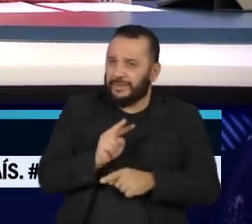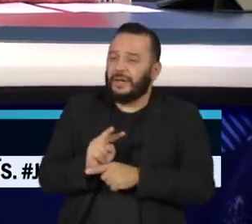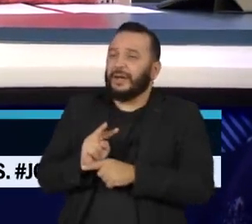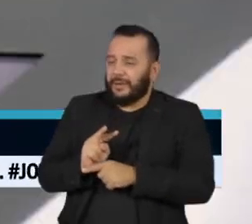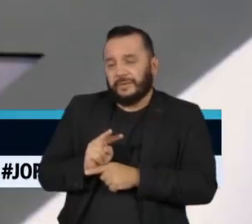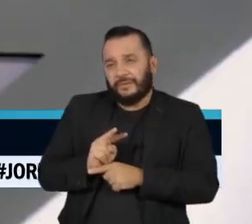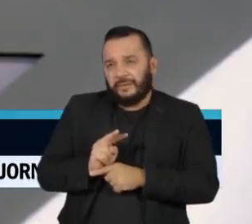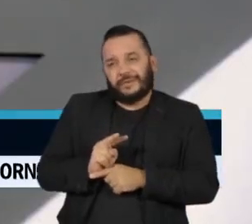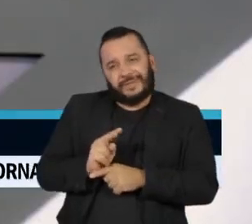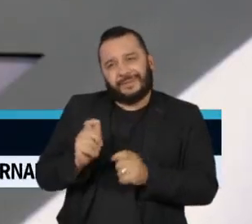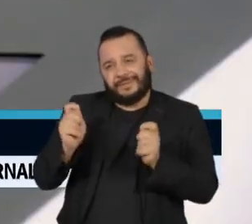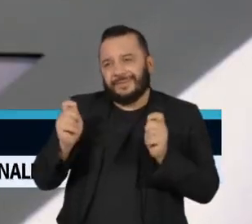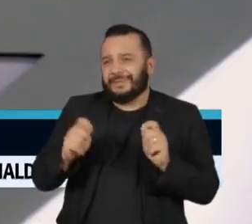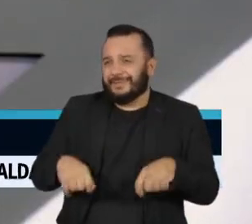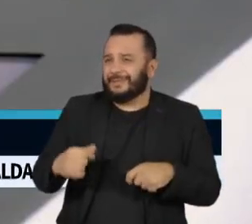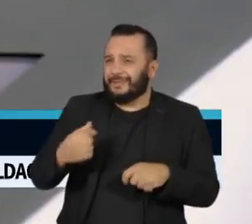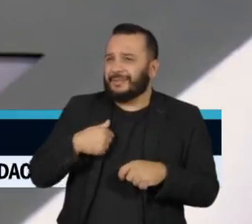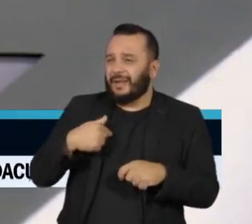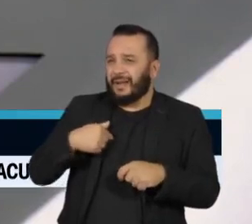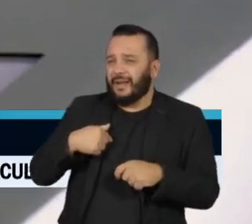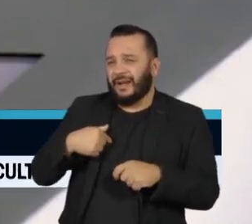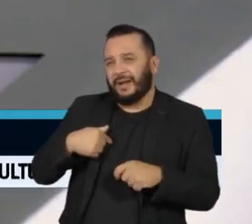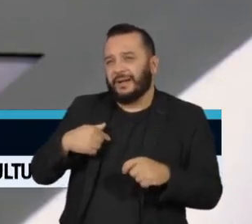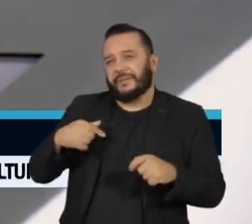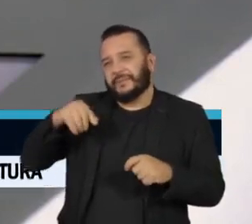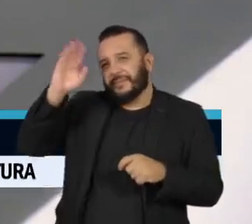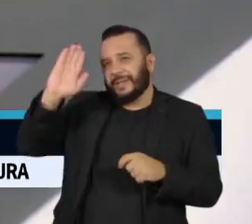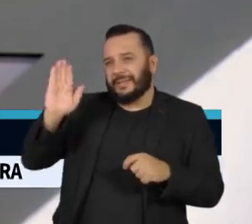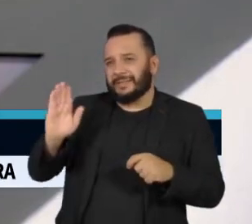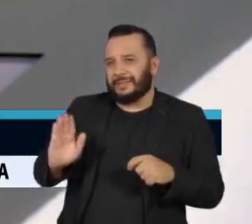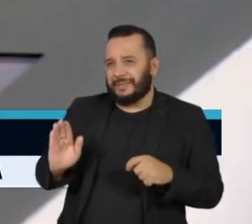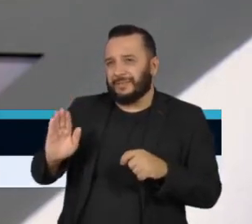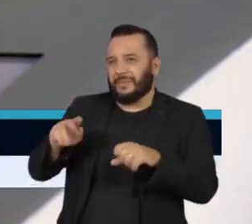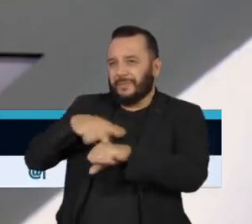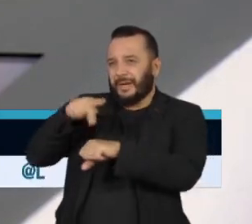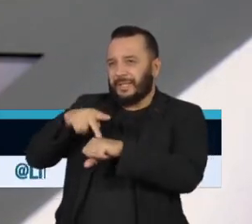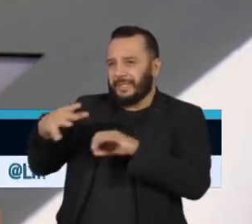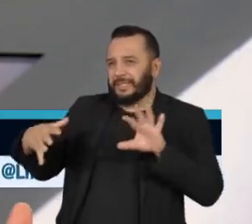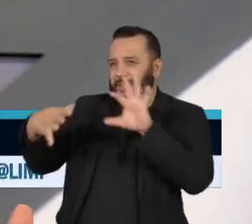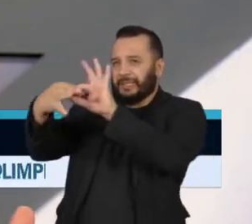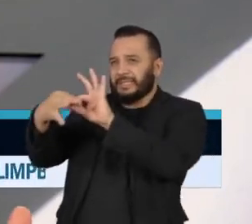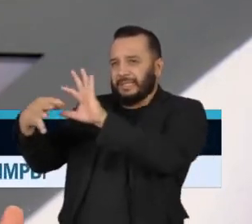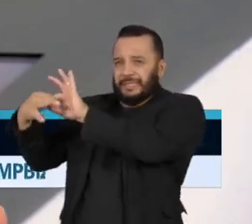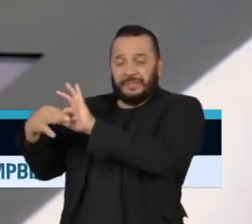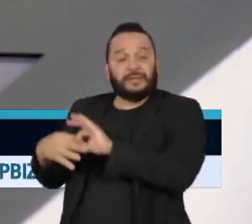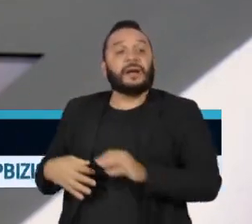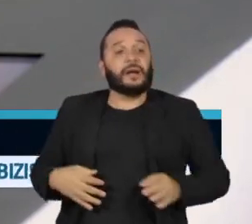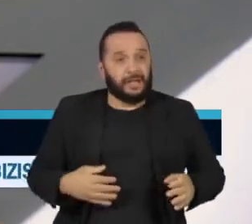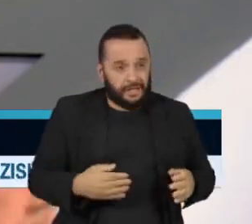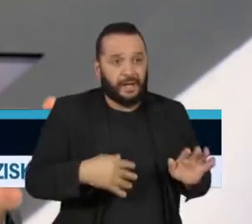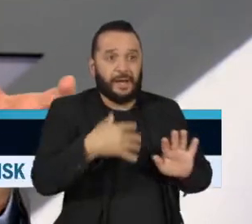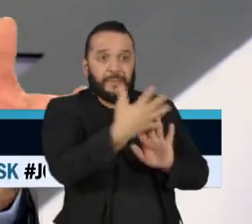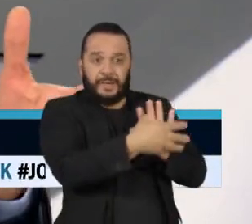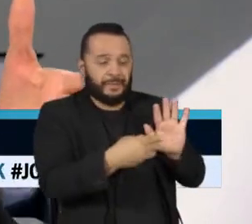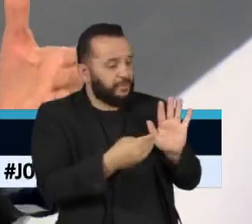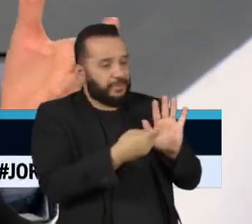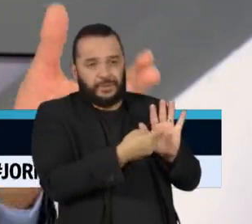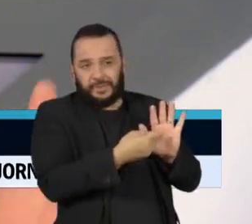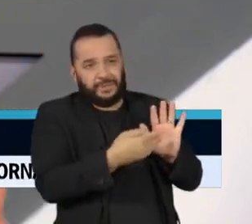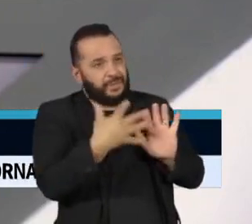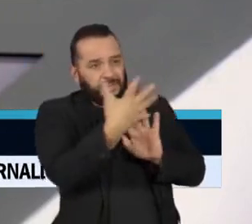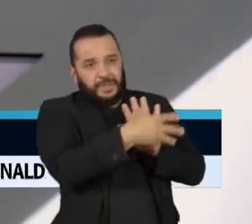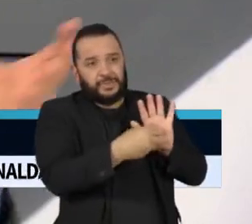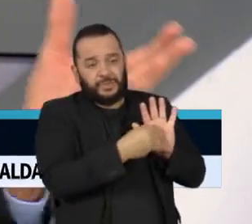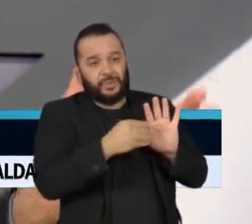internacional sem dúvida Amazônia é uma das melhores cartões de visita que você pode ter no mundo hoje todo mundo Olha para